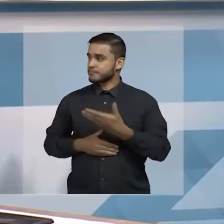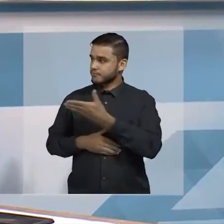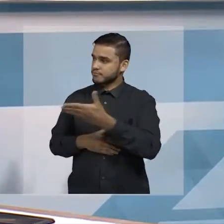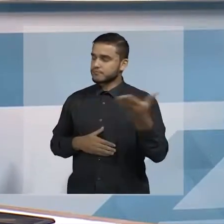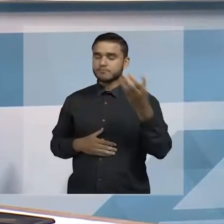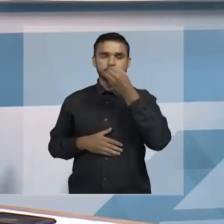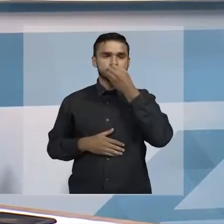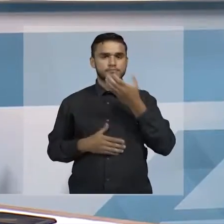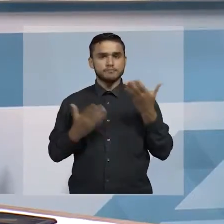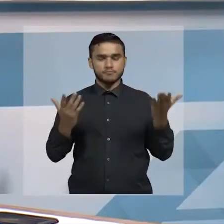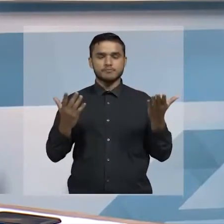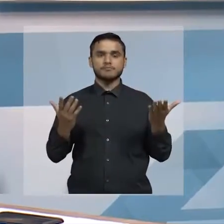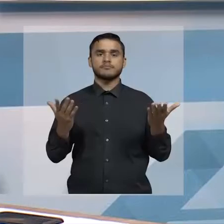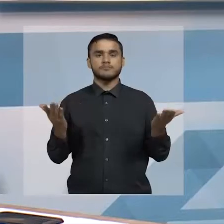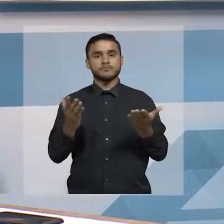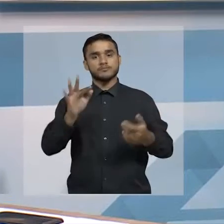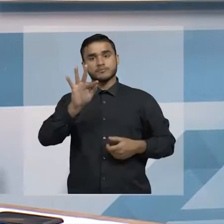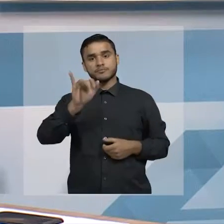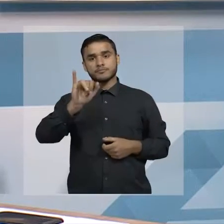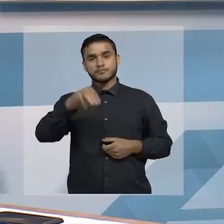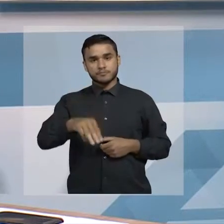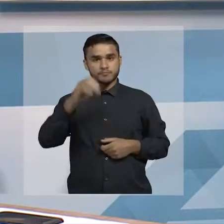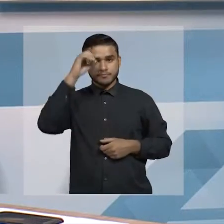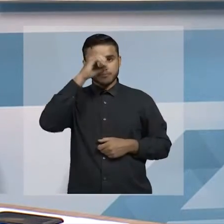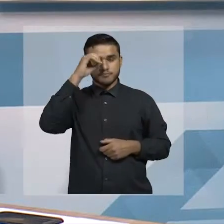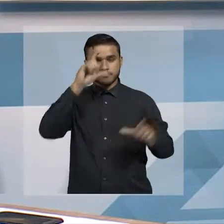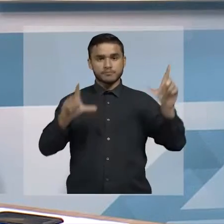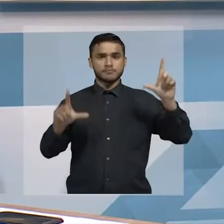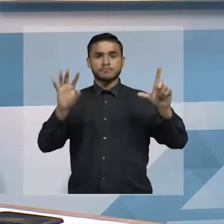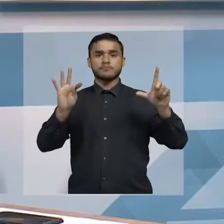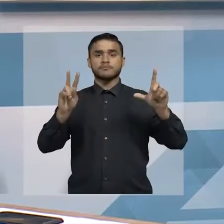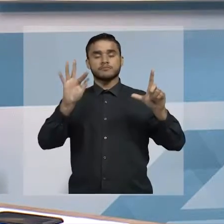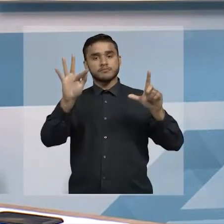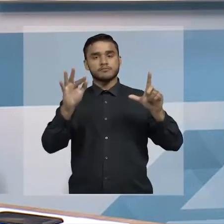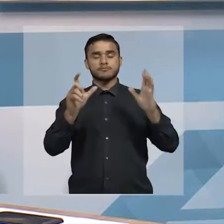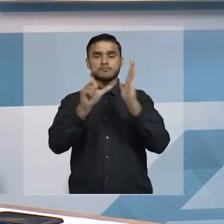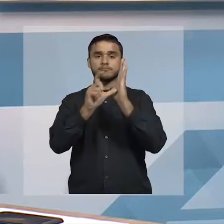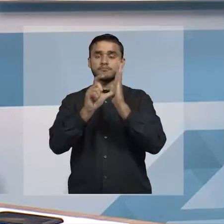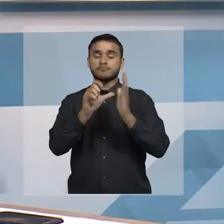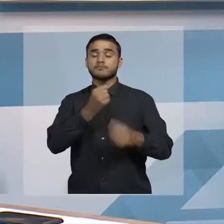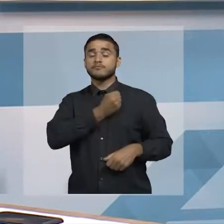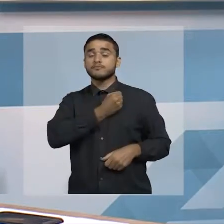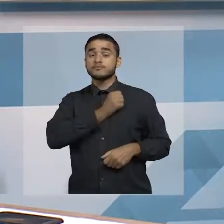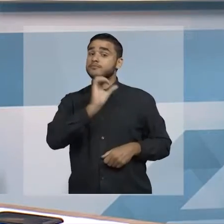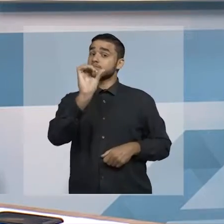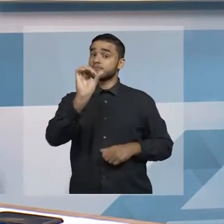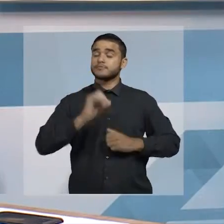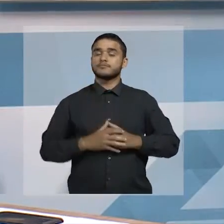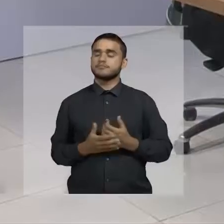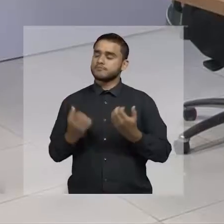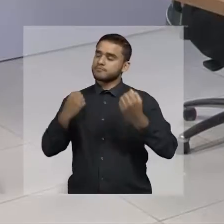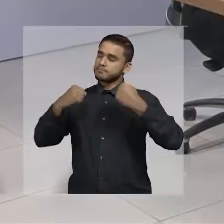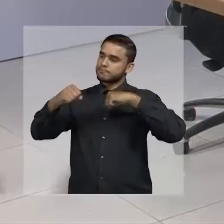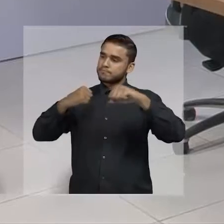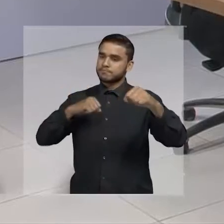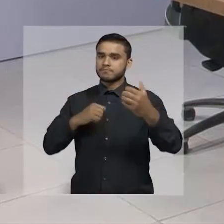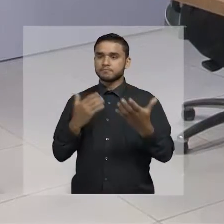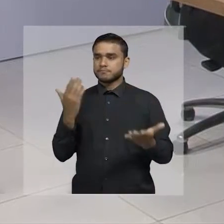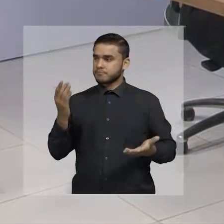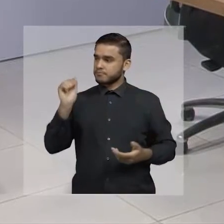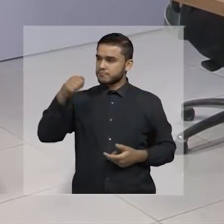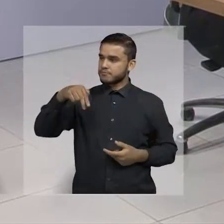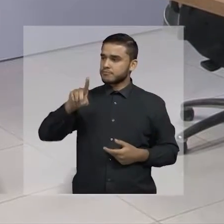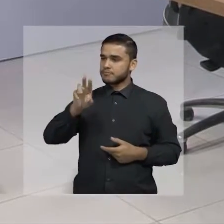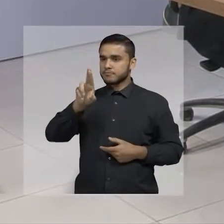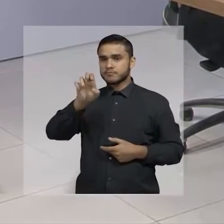uma edição do programa Observatório pela TV Fortaleza, canal 6 da Multiplay. Agradecendo desde já os nossos debatedores, ao estreante, professor Andrei